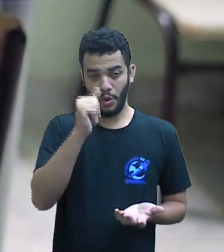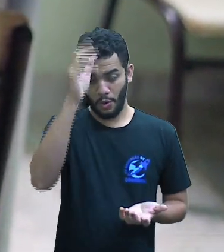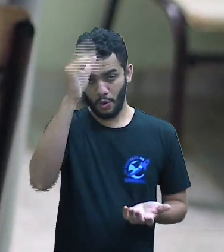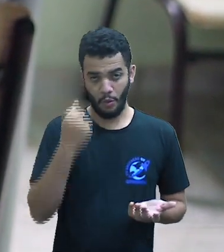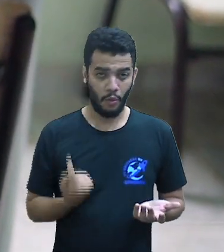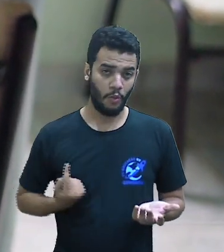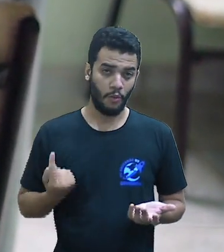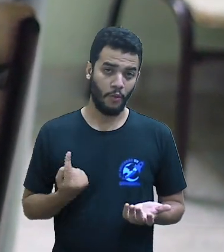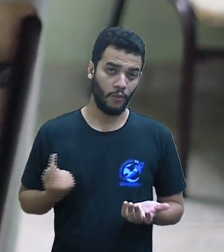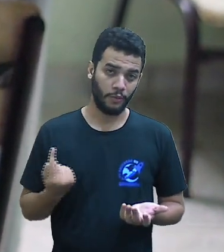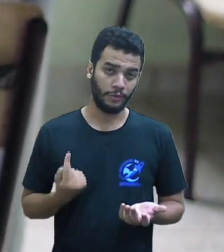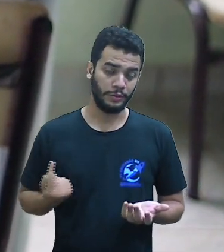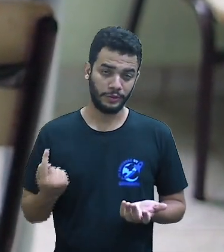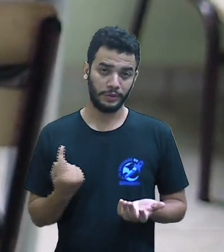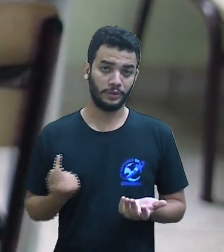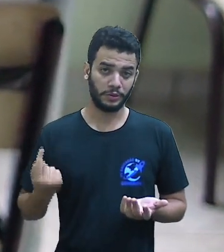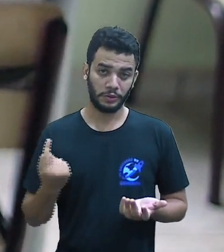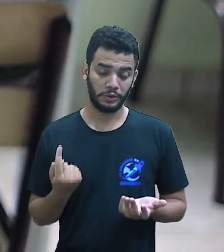eu